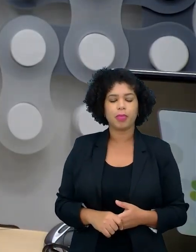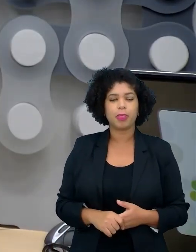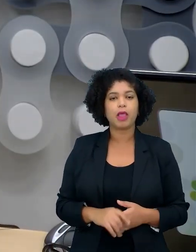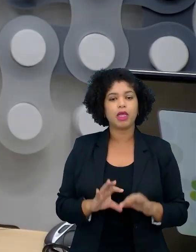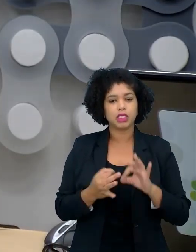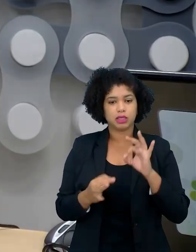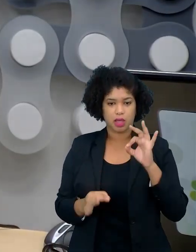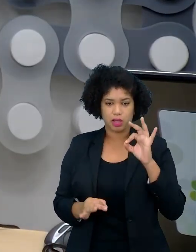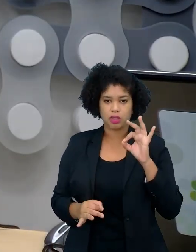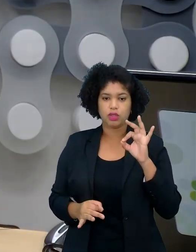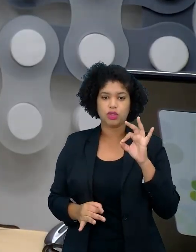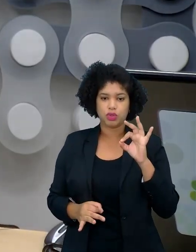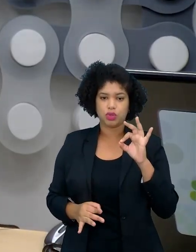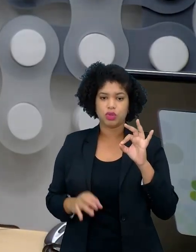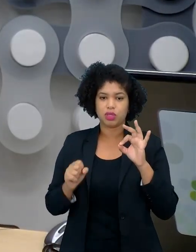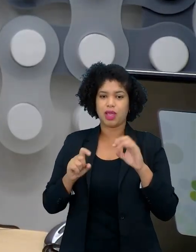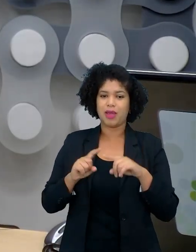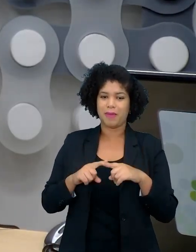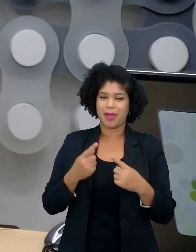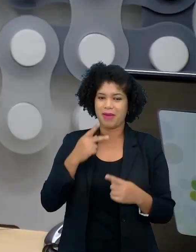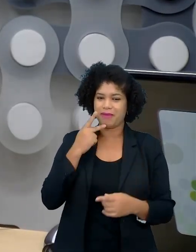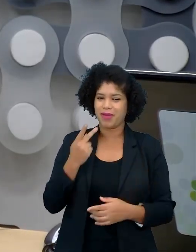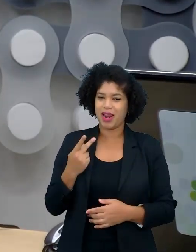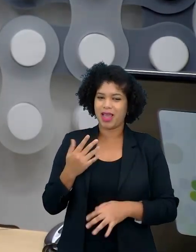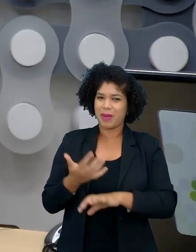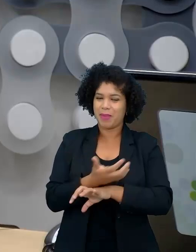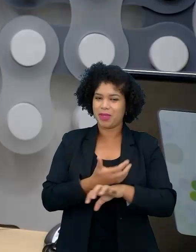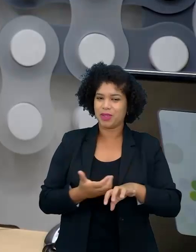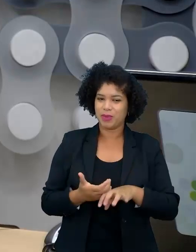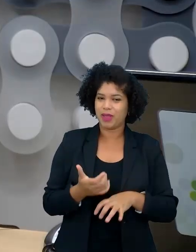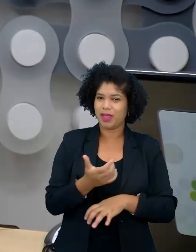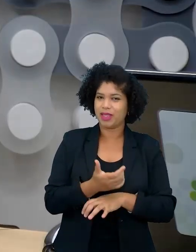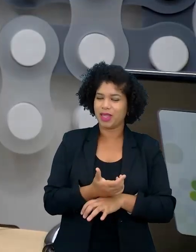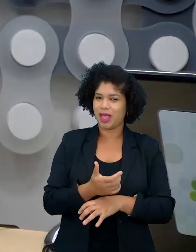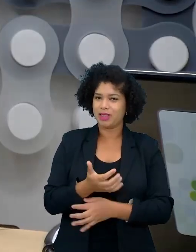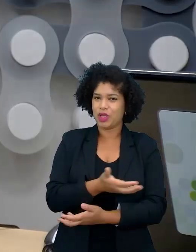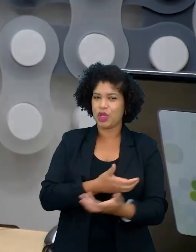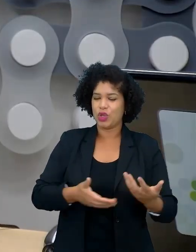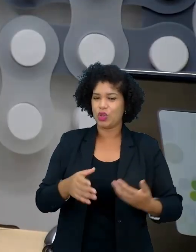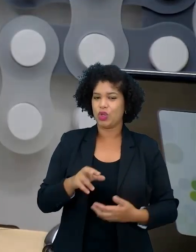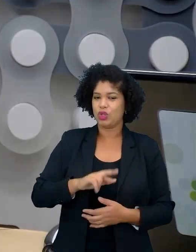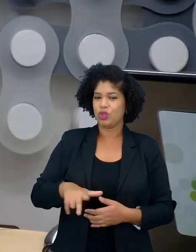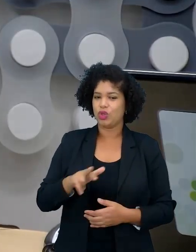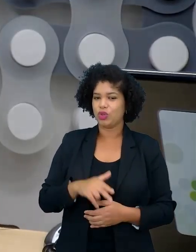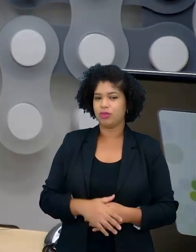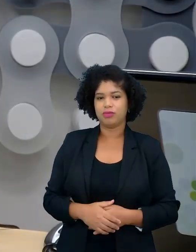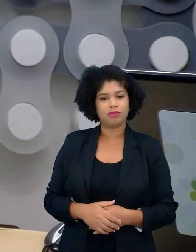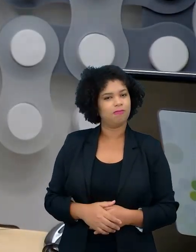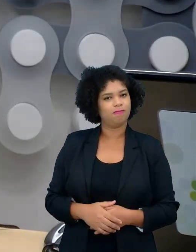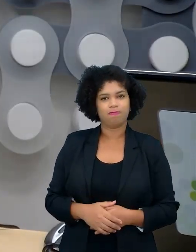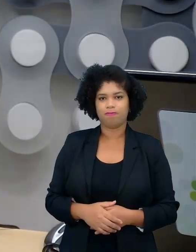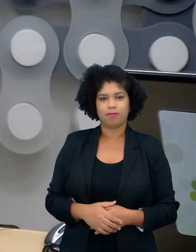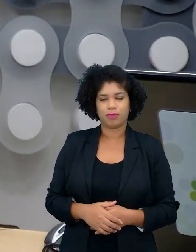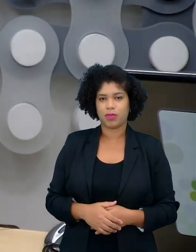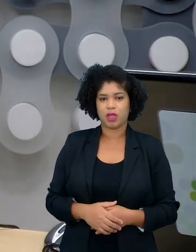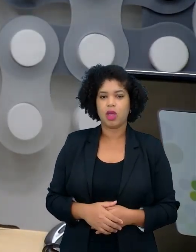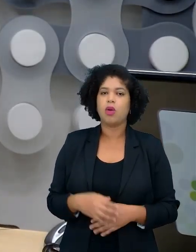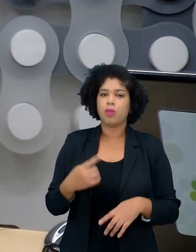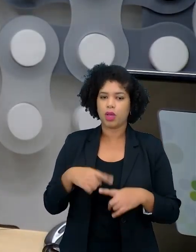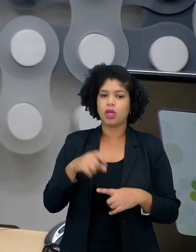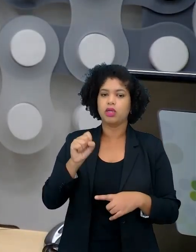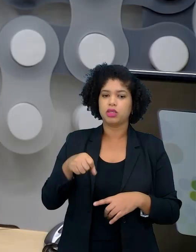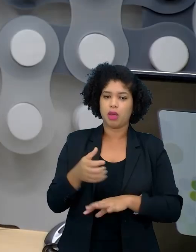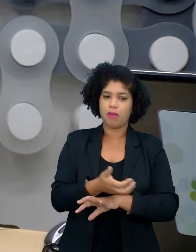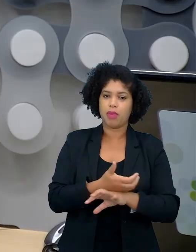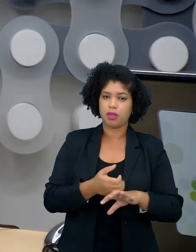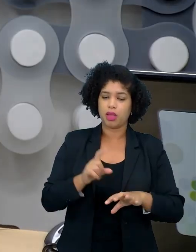ser um pouco. Agora, dizer que ele não é interdisciplinar, multidisciplinar, nesse caso é desconhecer o currículo. O currículo ele é interdisciplinar. E